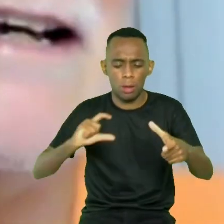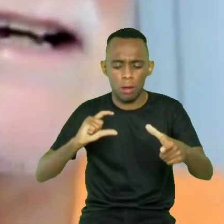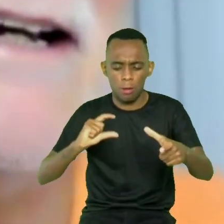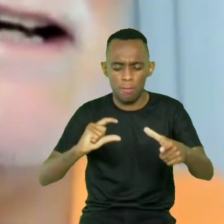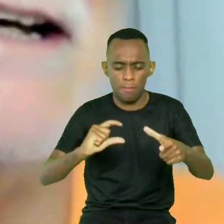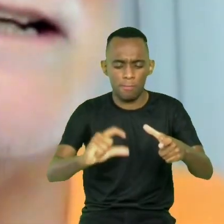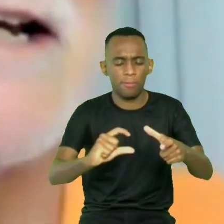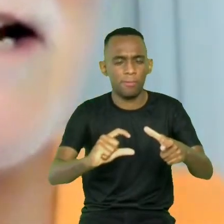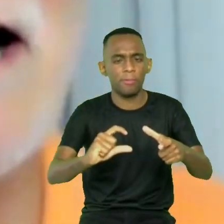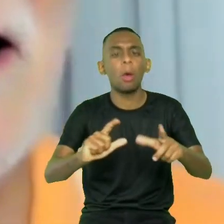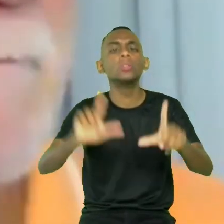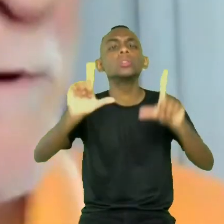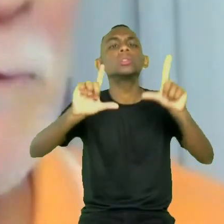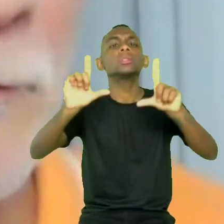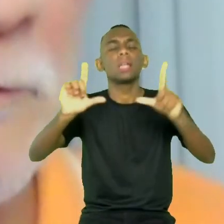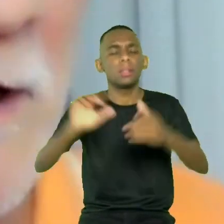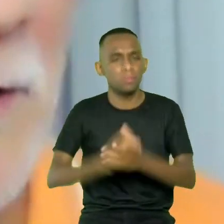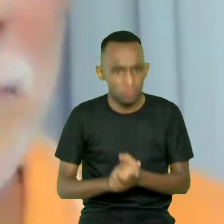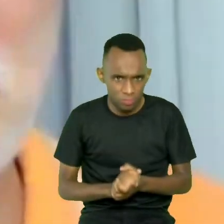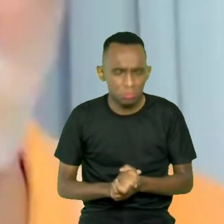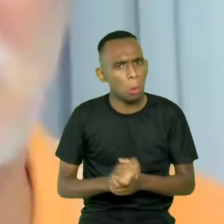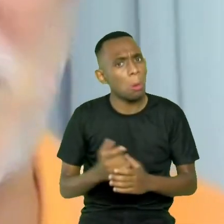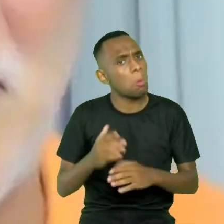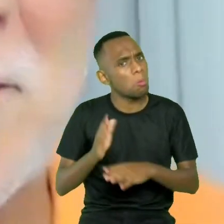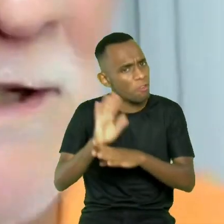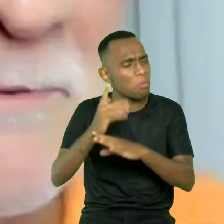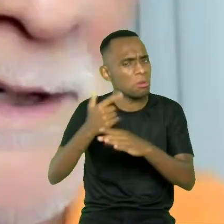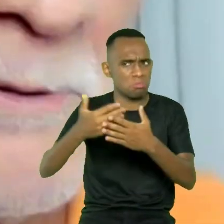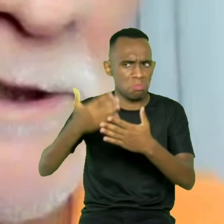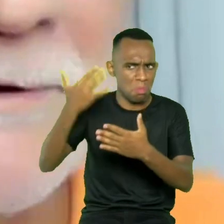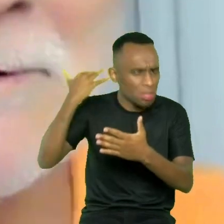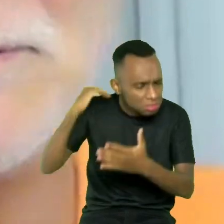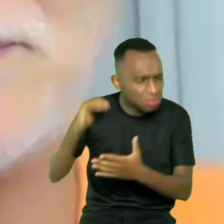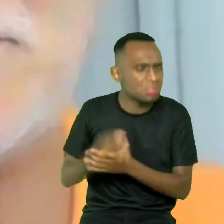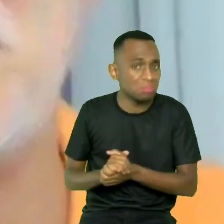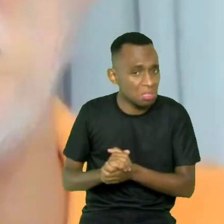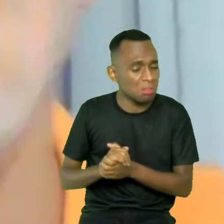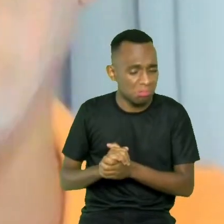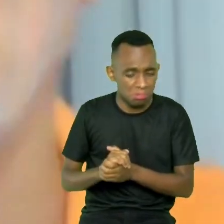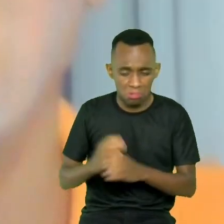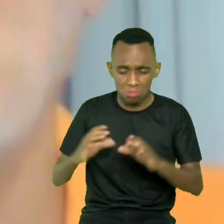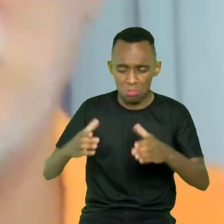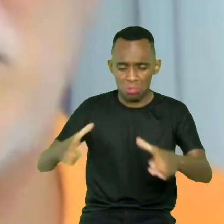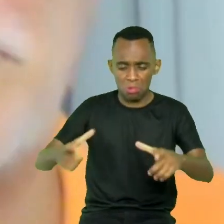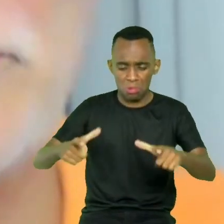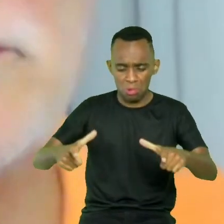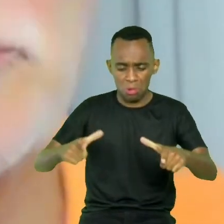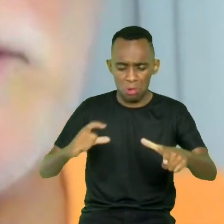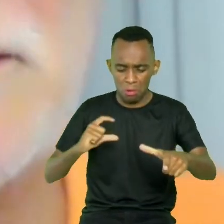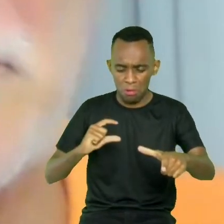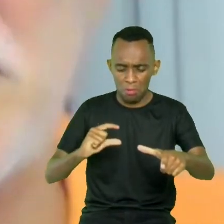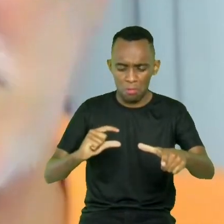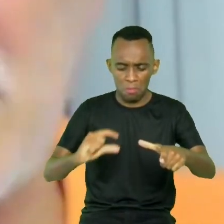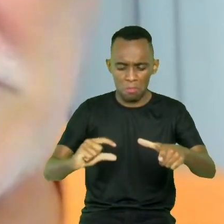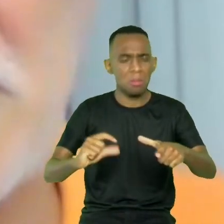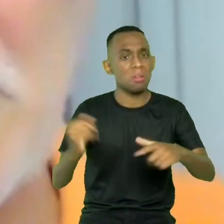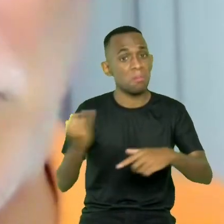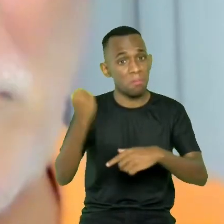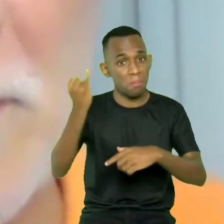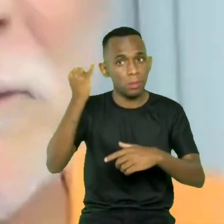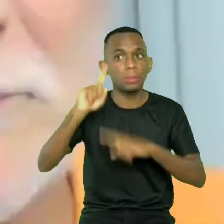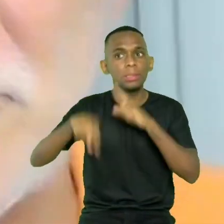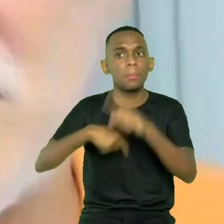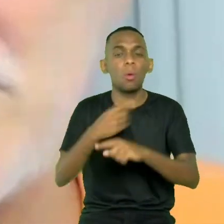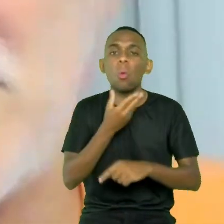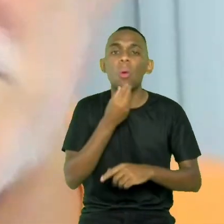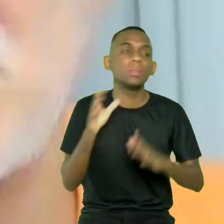imagina videocassete na época, Naquela época, maravilhoso. ganhar um videocassete era uma coisa, né? É. Depois entrou um ladrão lá em casa e acabou